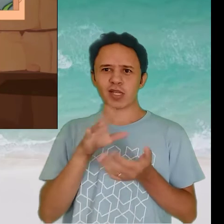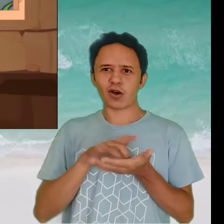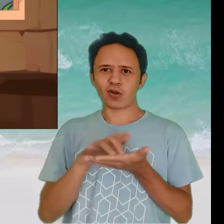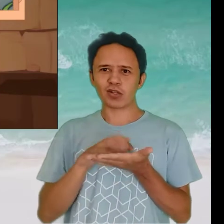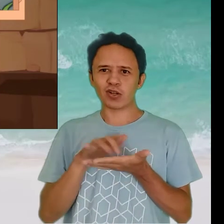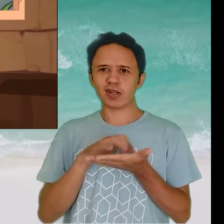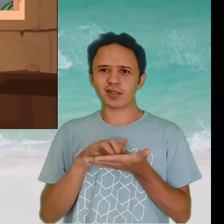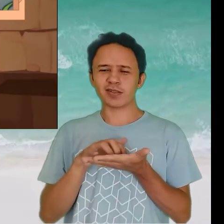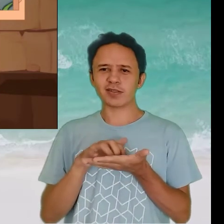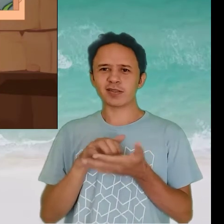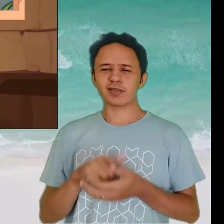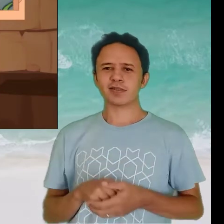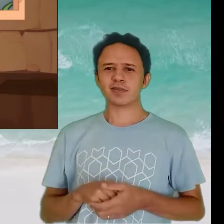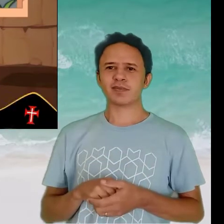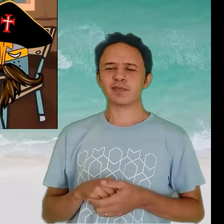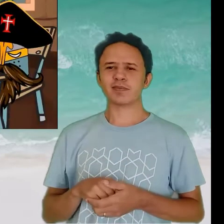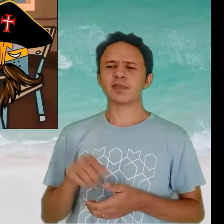Posso usar a calculadora?